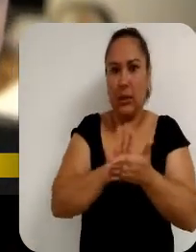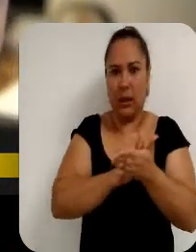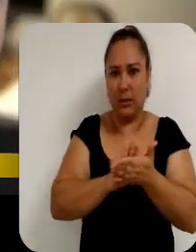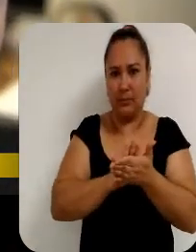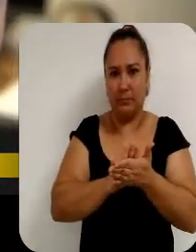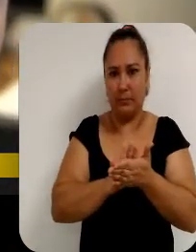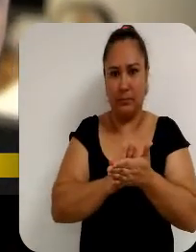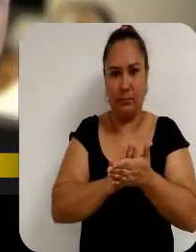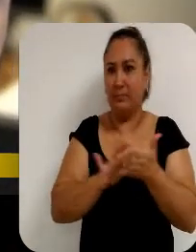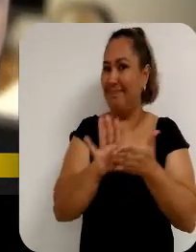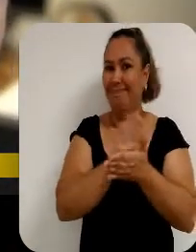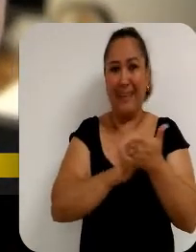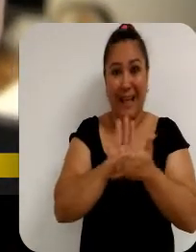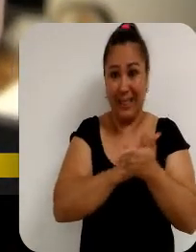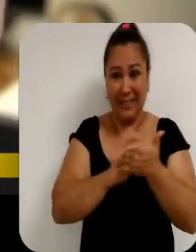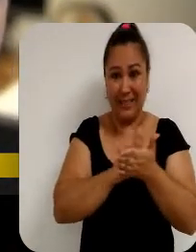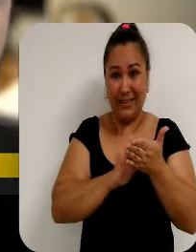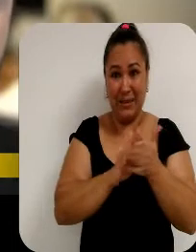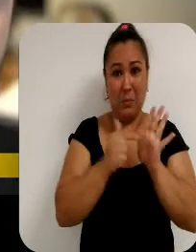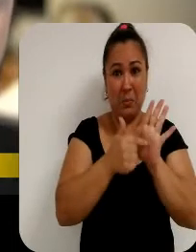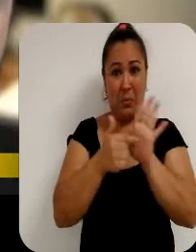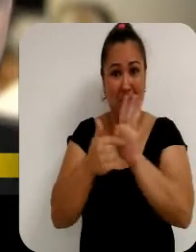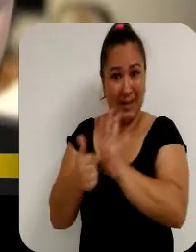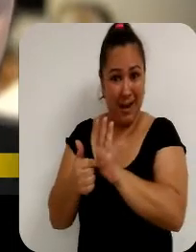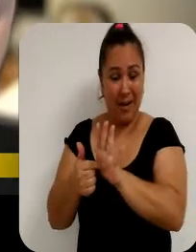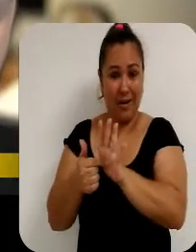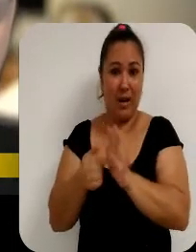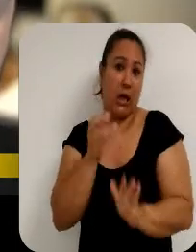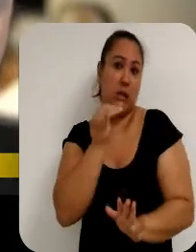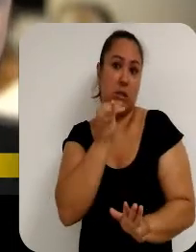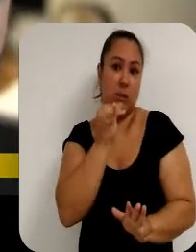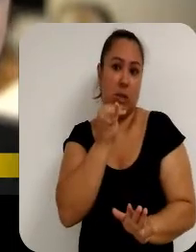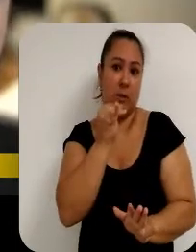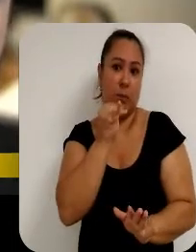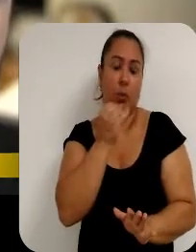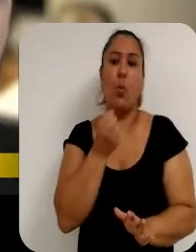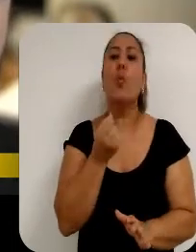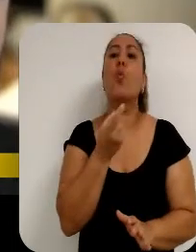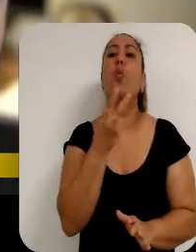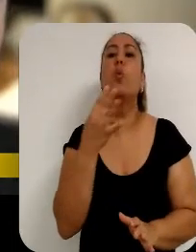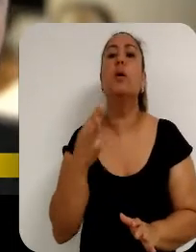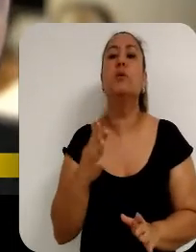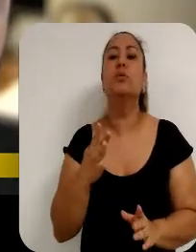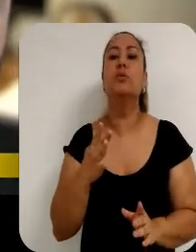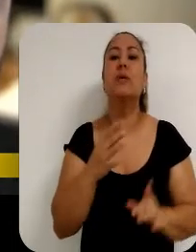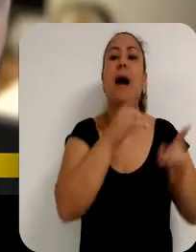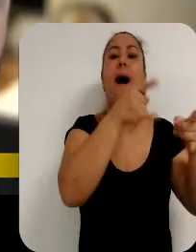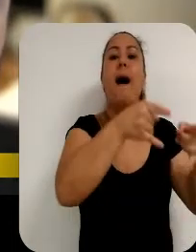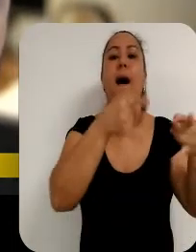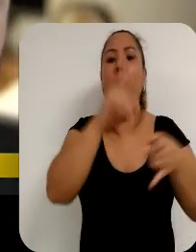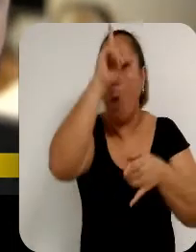que eles simularam aí, o número de leitos disponíveis estão disponíveis para todo mundo.